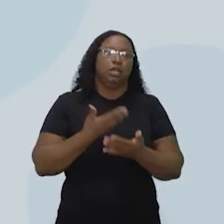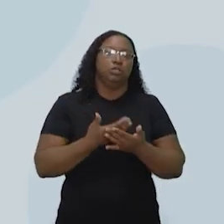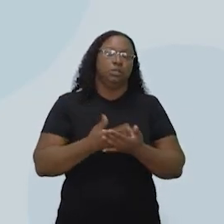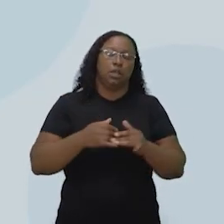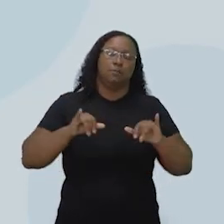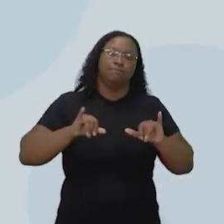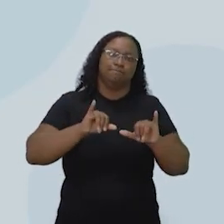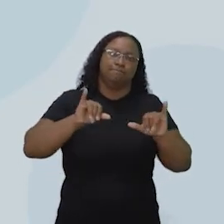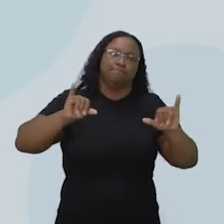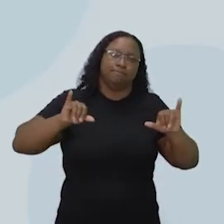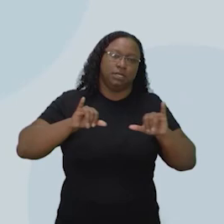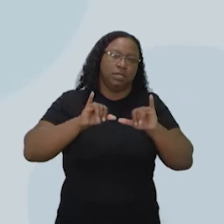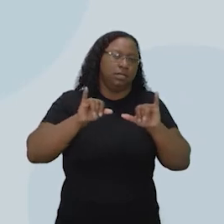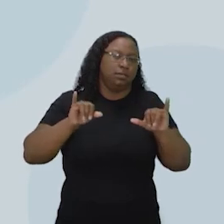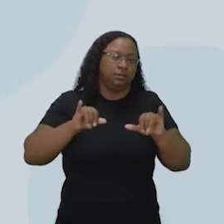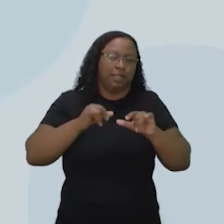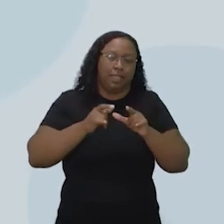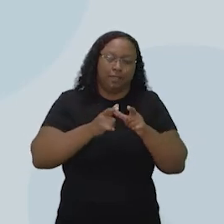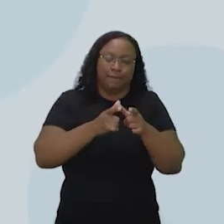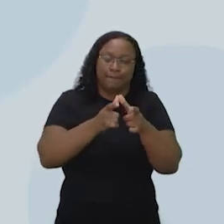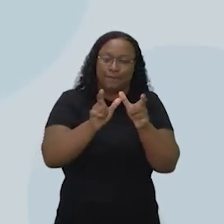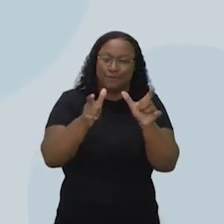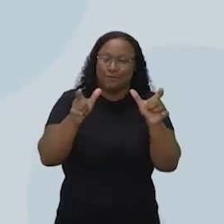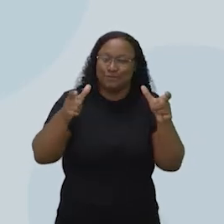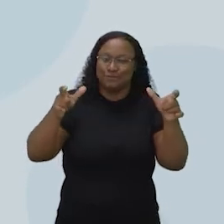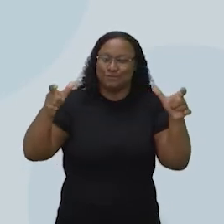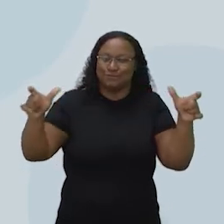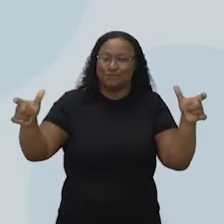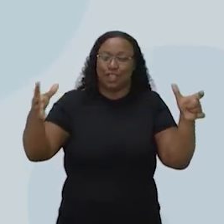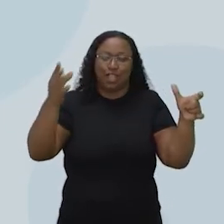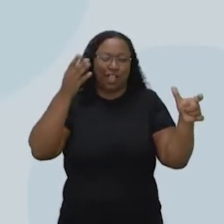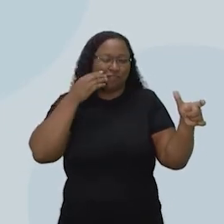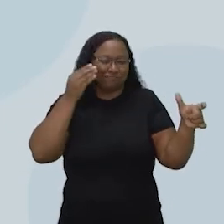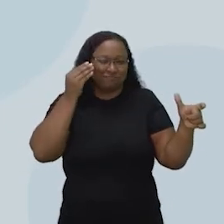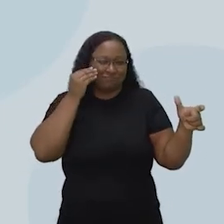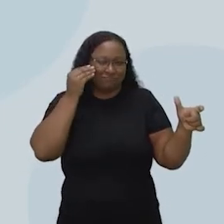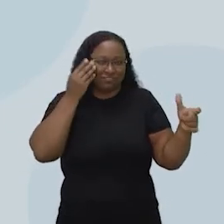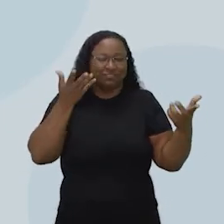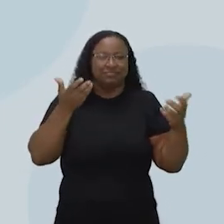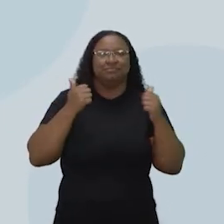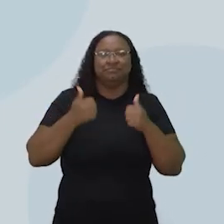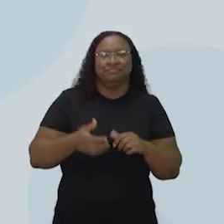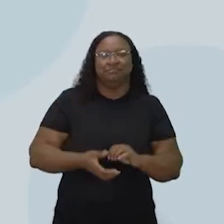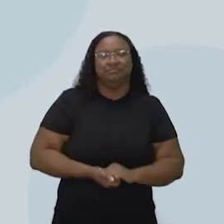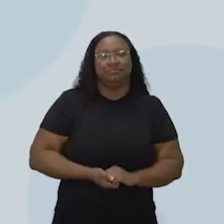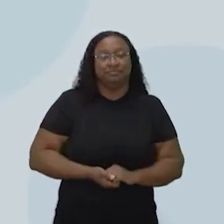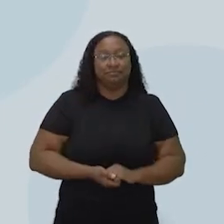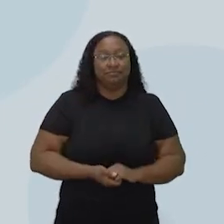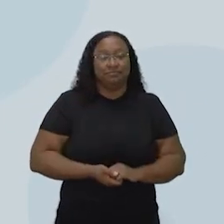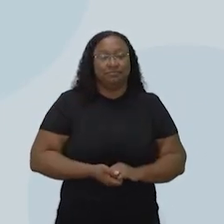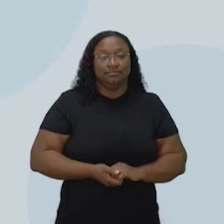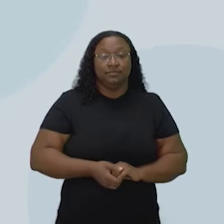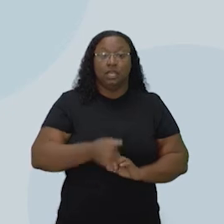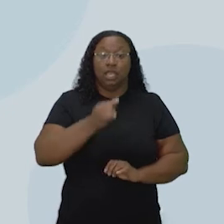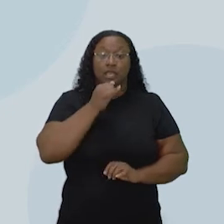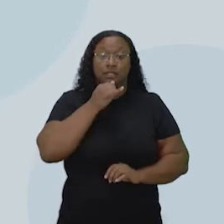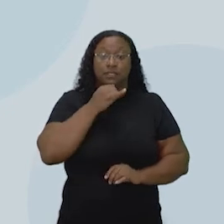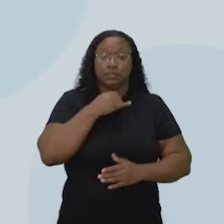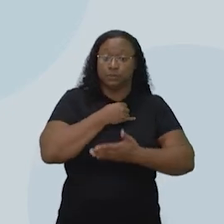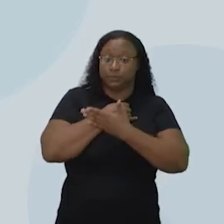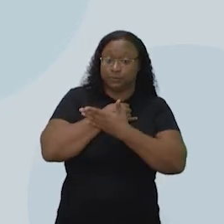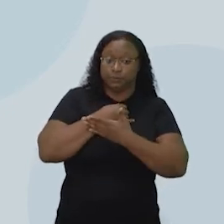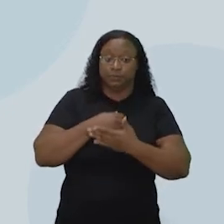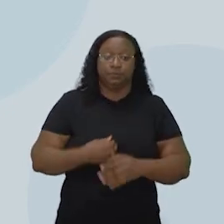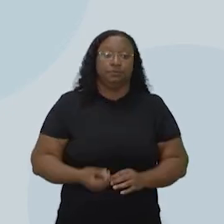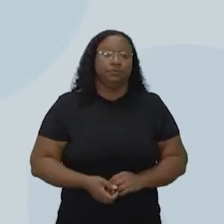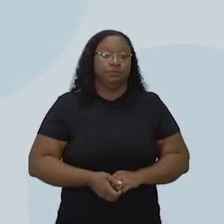enfim, é um campo de estudo muito interessante. E aí, só os exemplos de biorefinaria: indústria de celulose e papel,